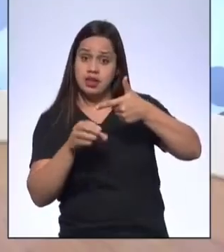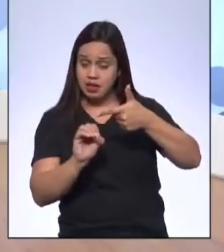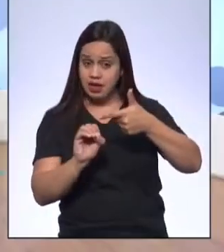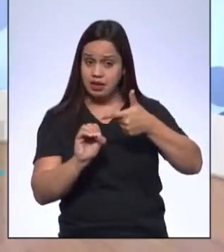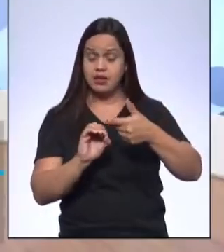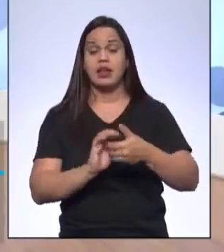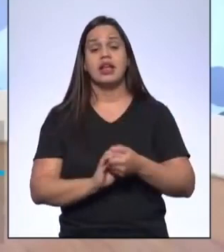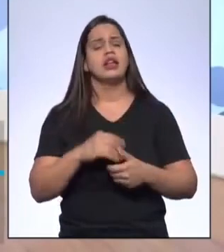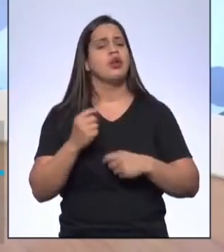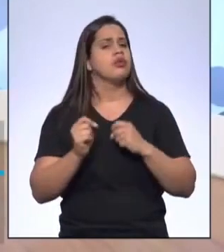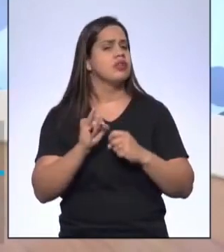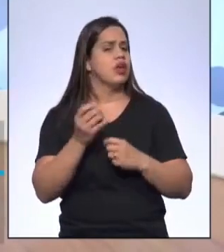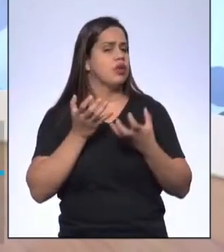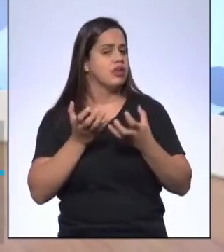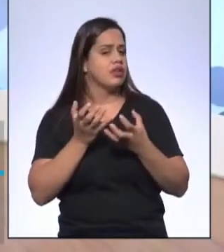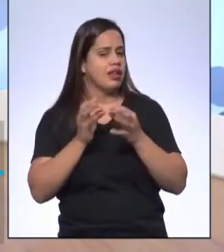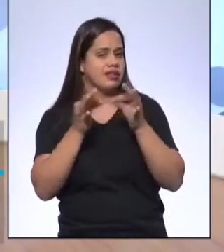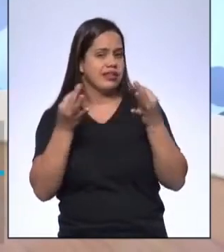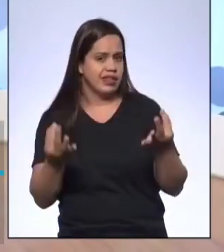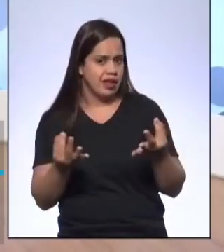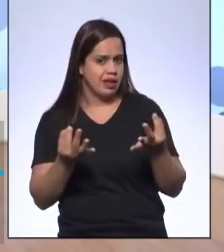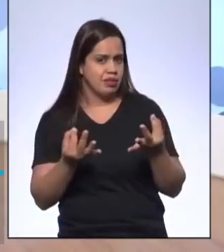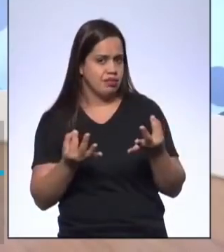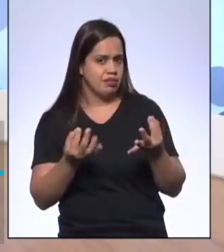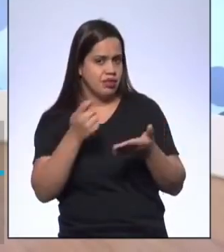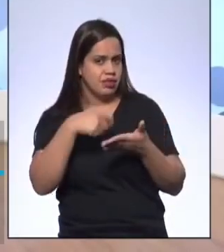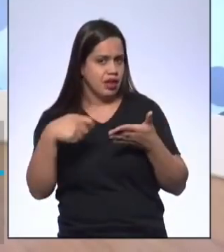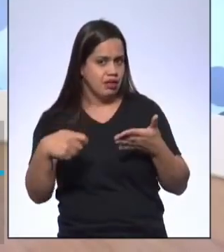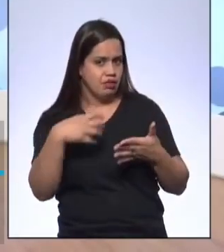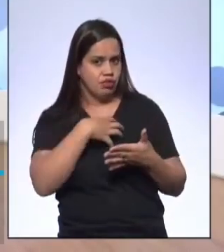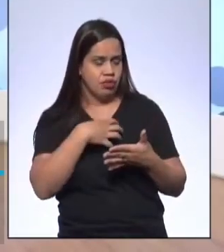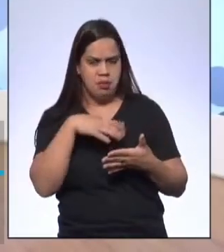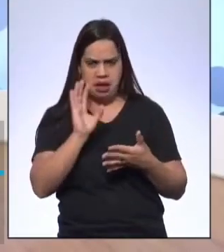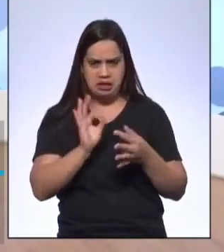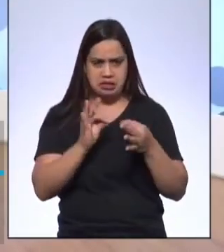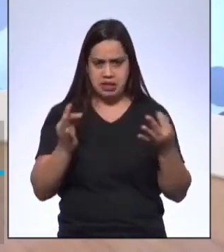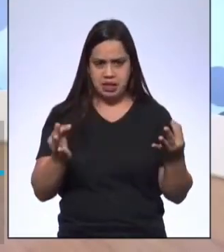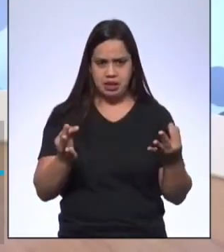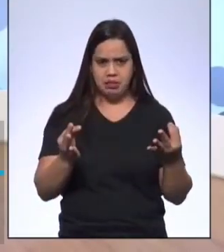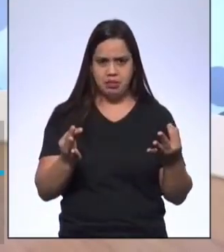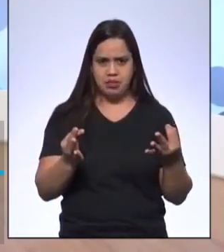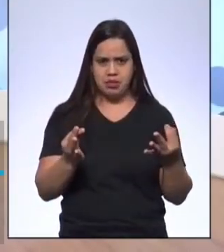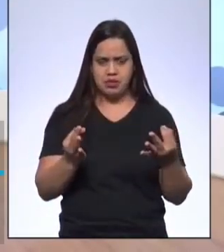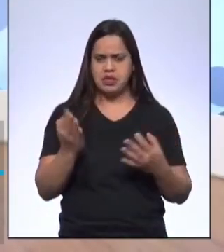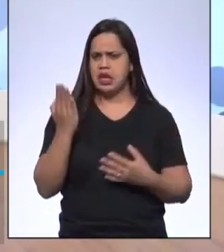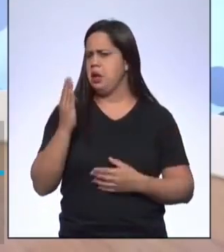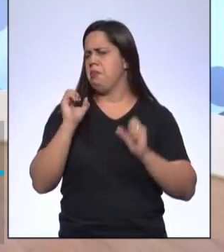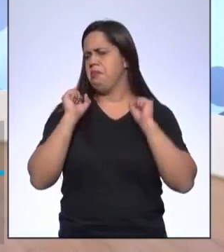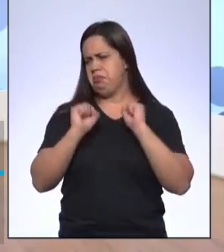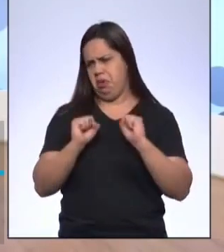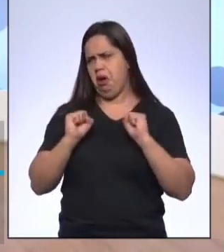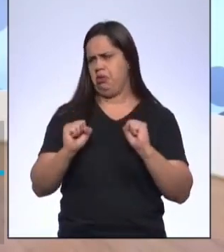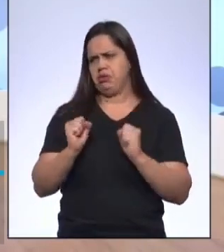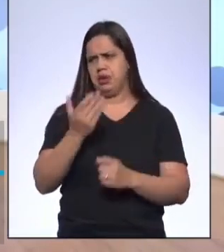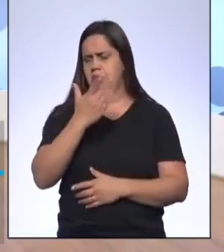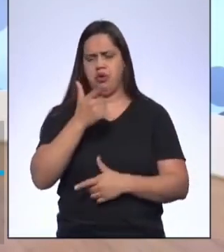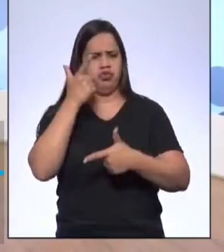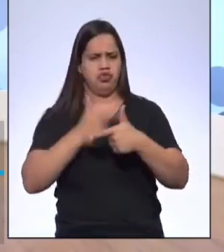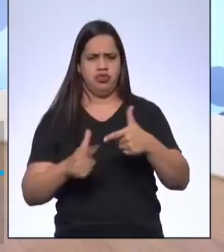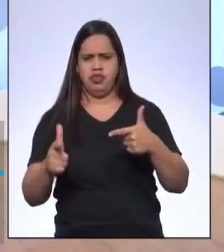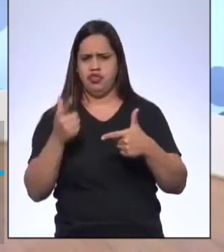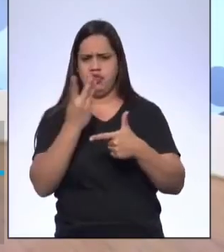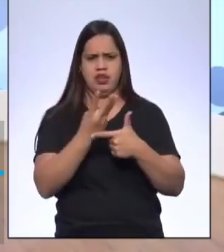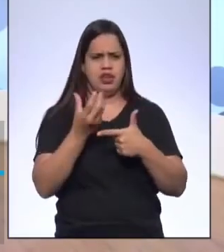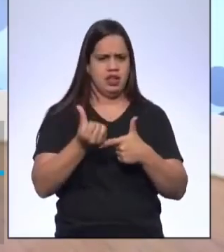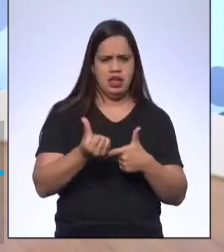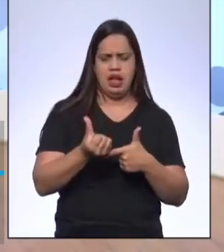também simplificar e escrever de uma forma mais tranquila? Pode simplificar. Isso aqui você pode fazer como você quiser. Você pode dividir por